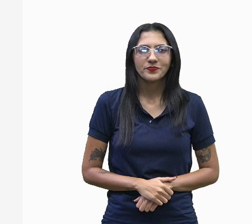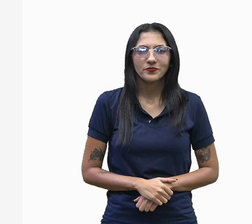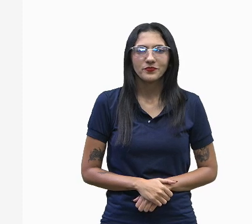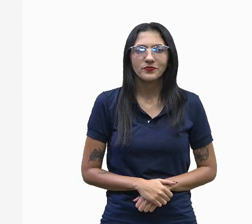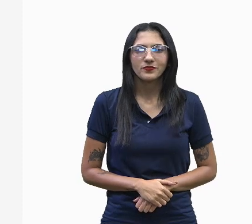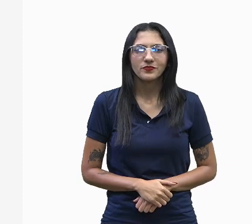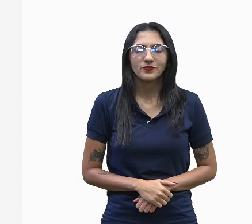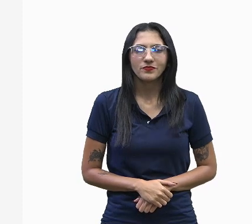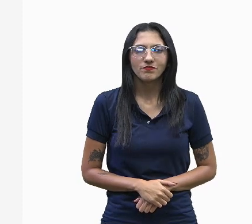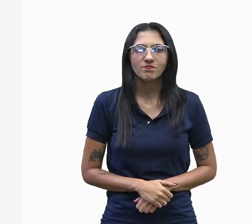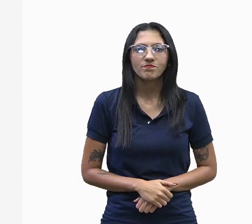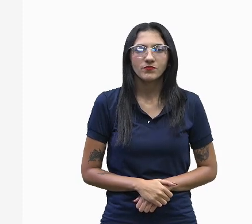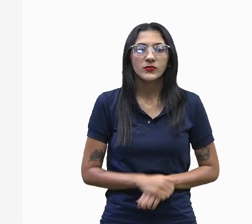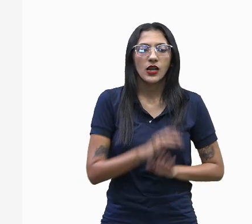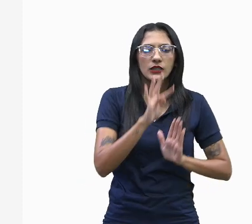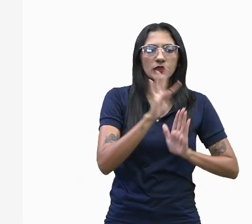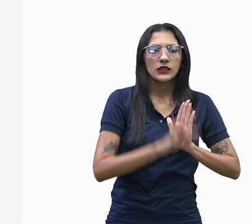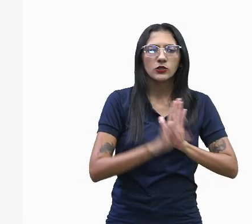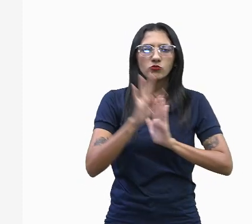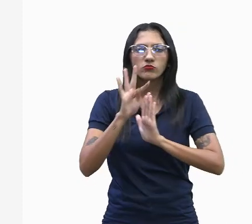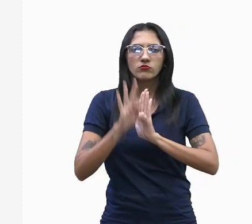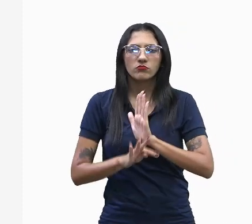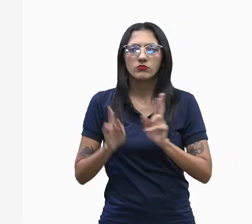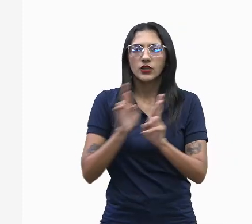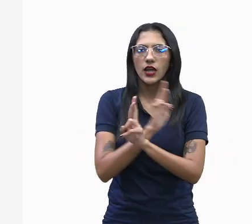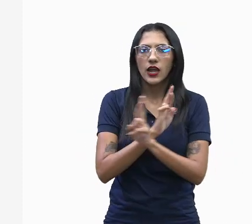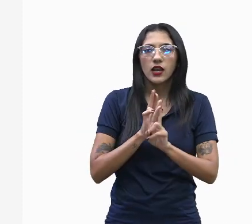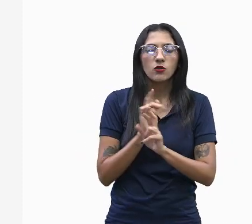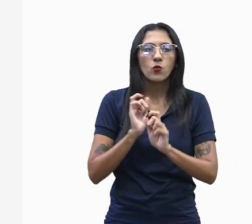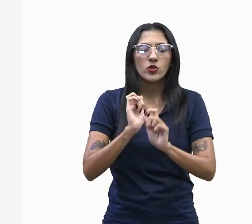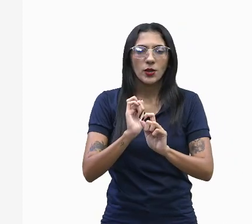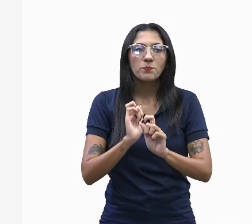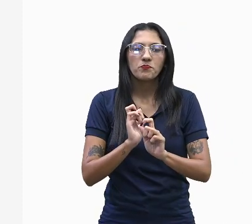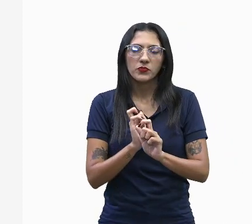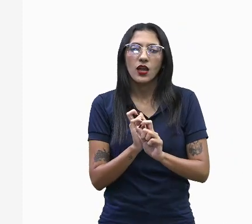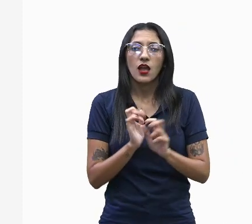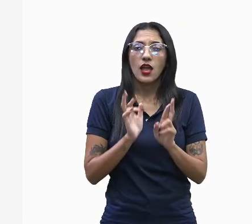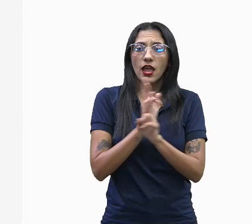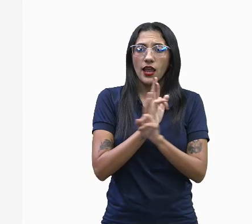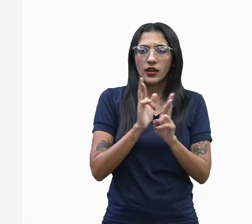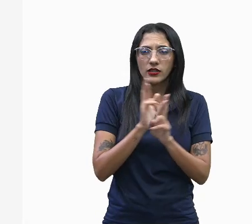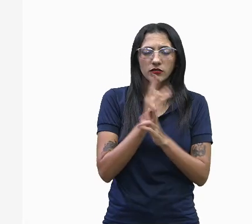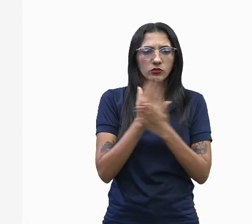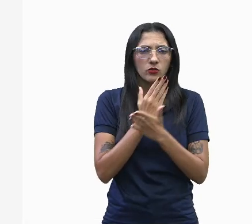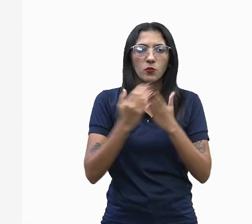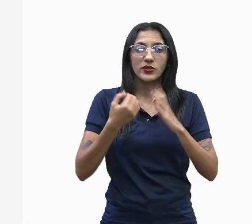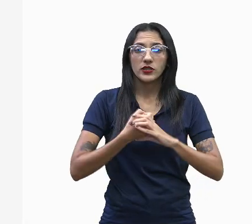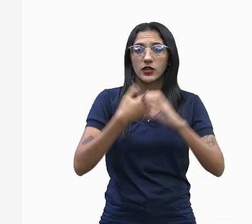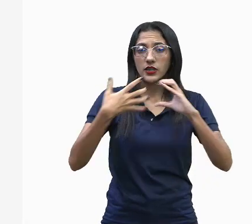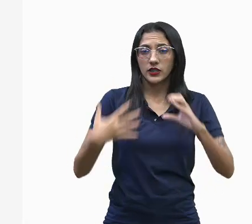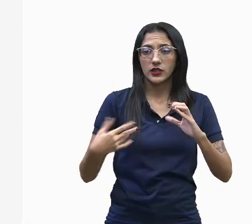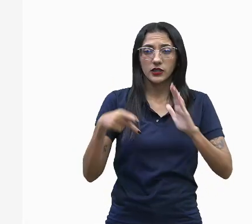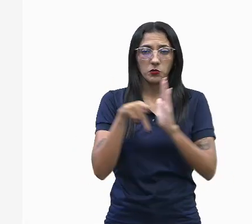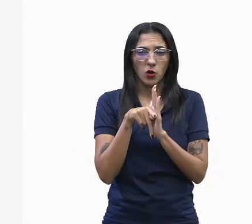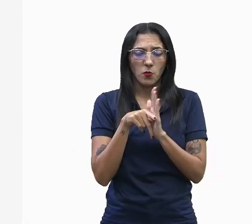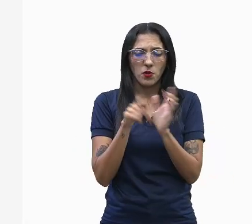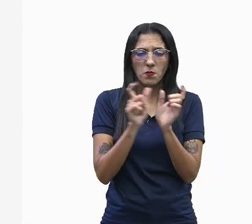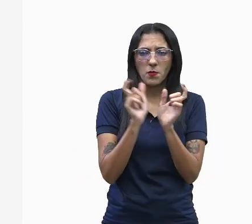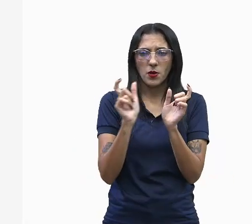intertextualidade. A intertextualidade é a presença textual de elementos